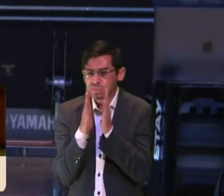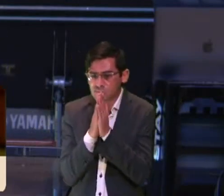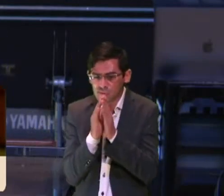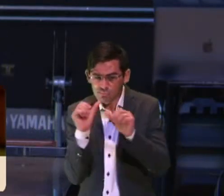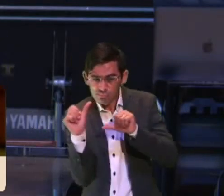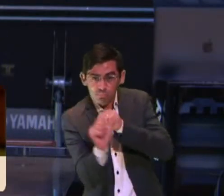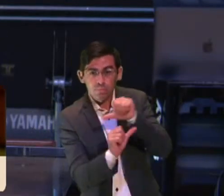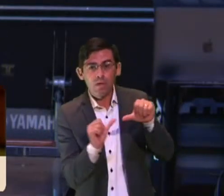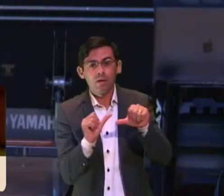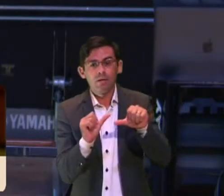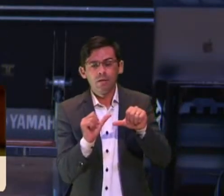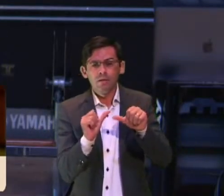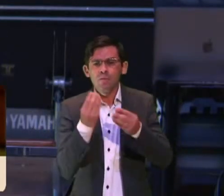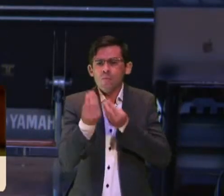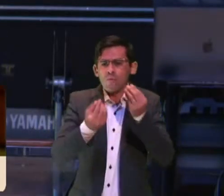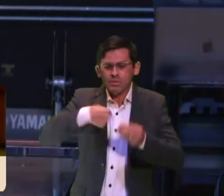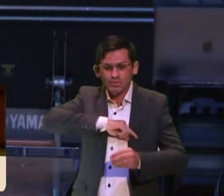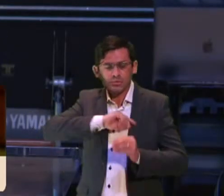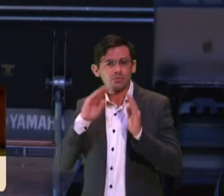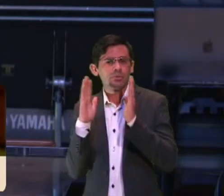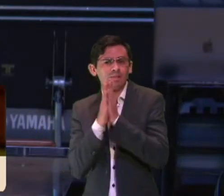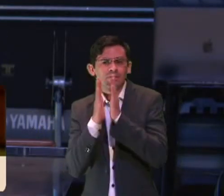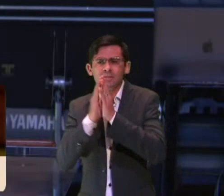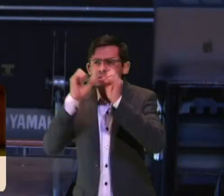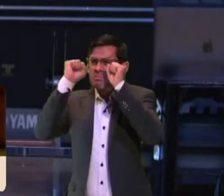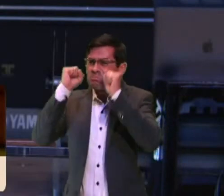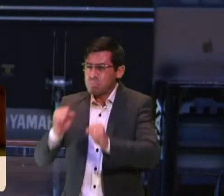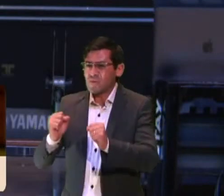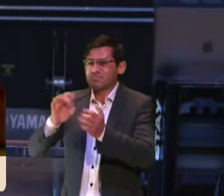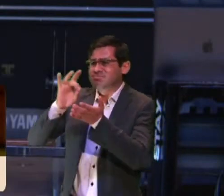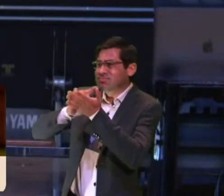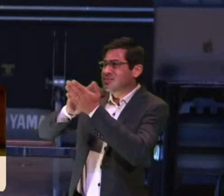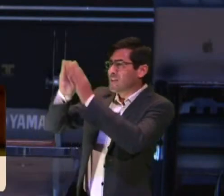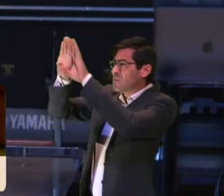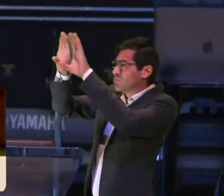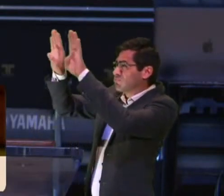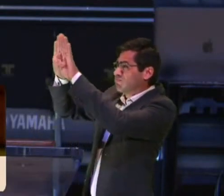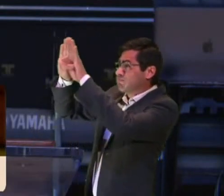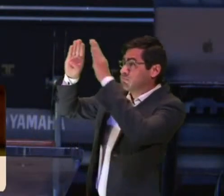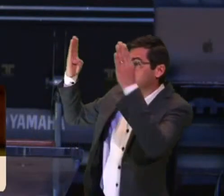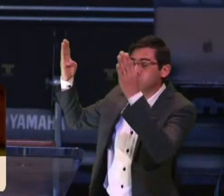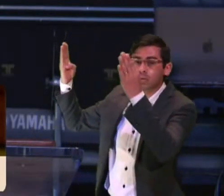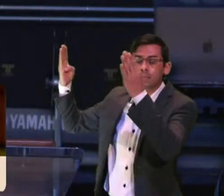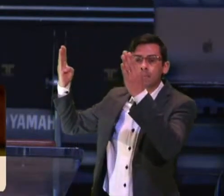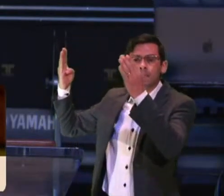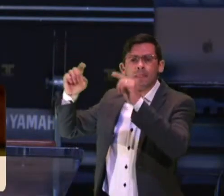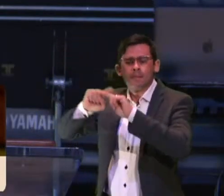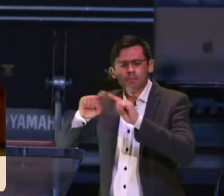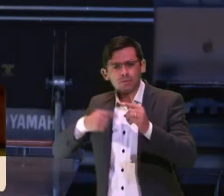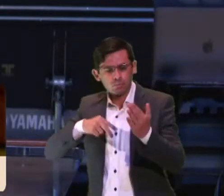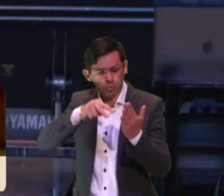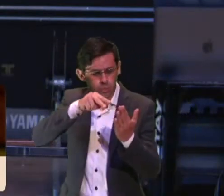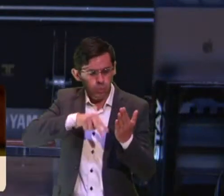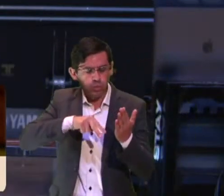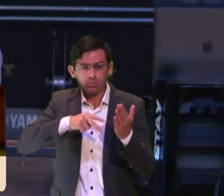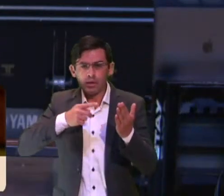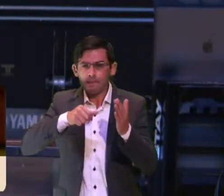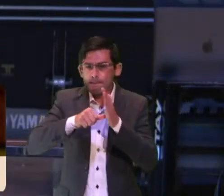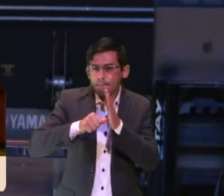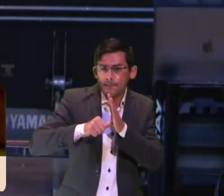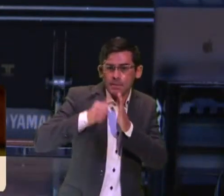Como as nossas orações podem abrir e fechar os céus? E a primeira lição